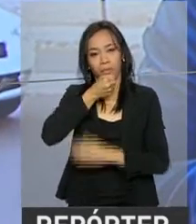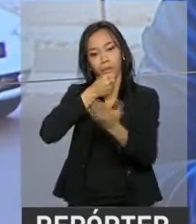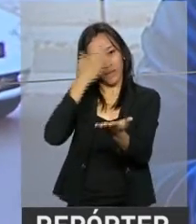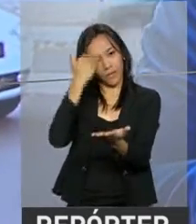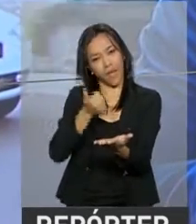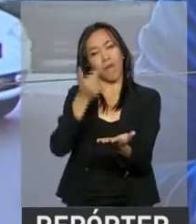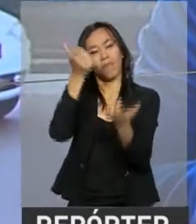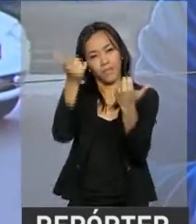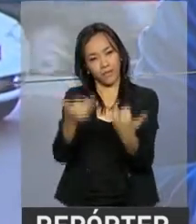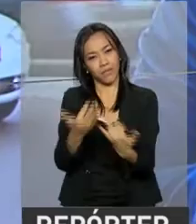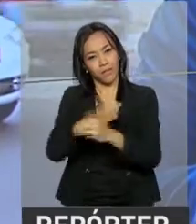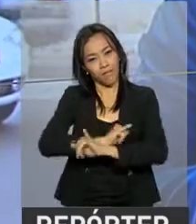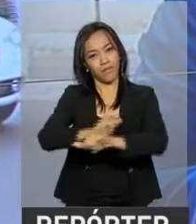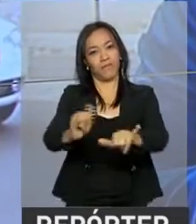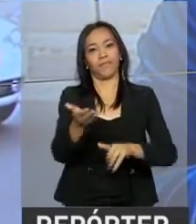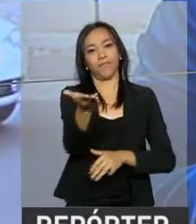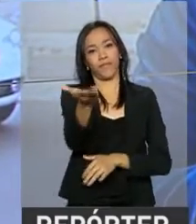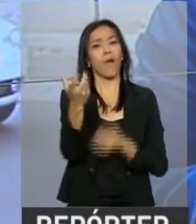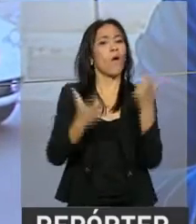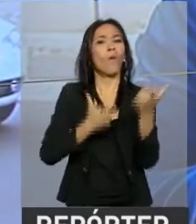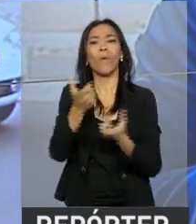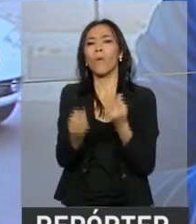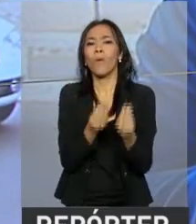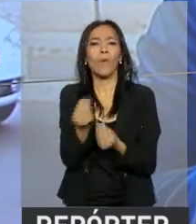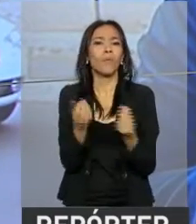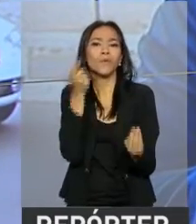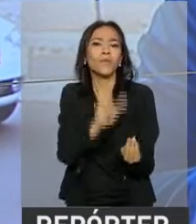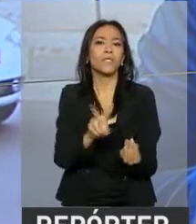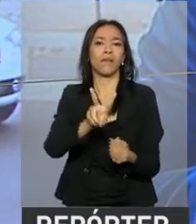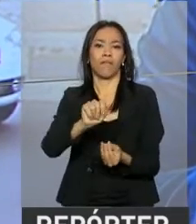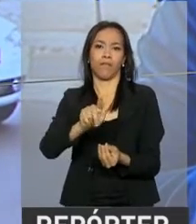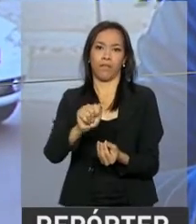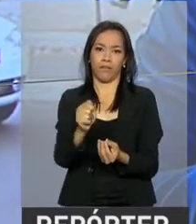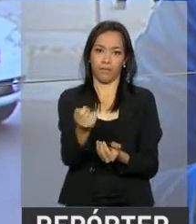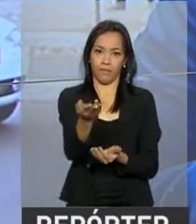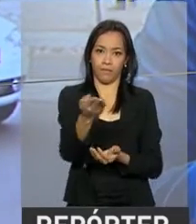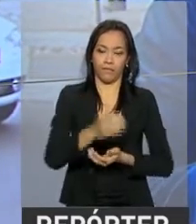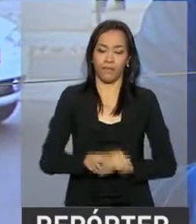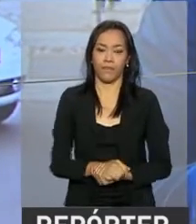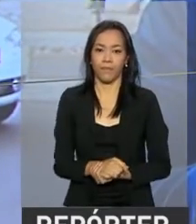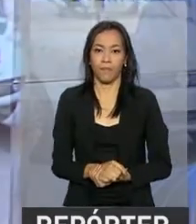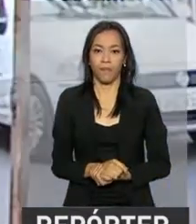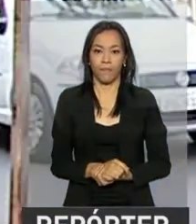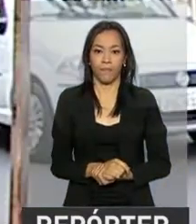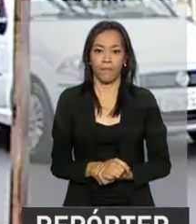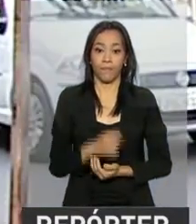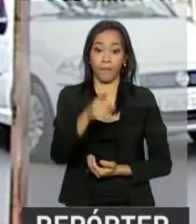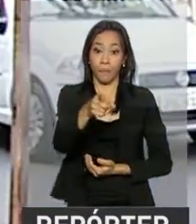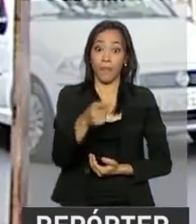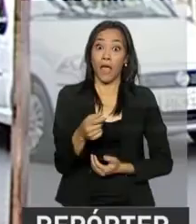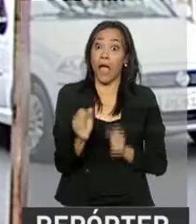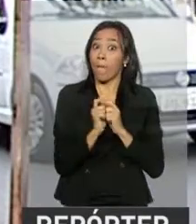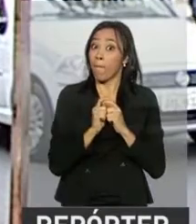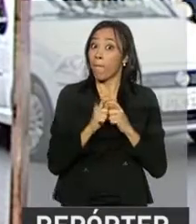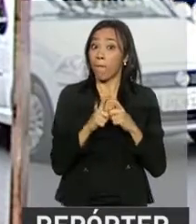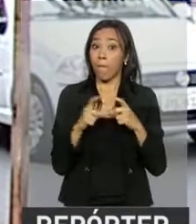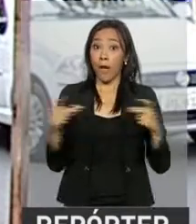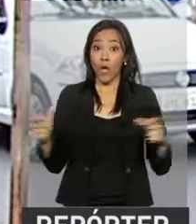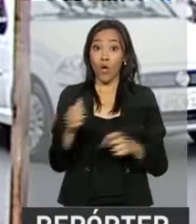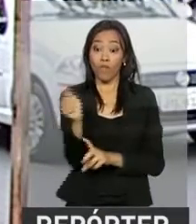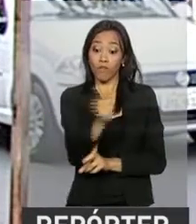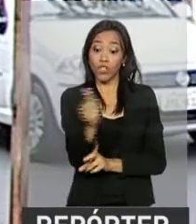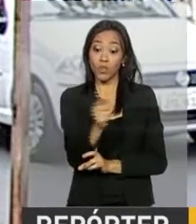sabe e vai contar para a gente onde estão essas vagas. Gabriela. José Luiz, a maior parte dessas